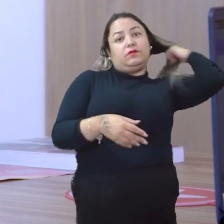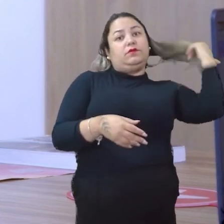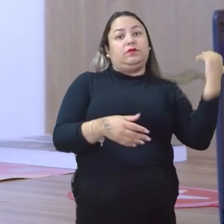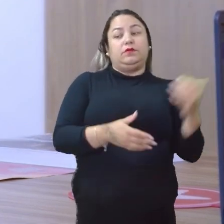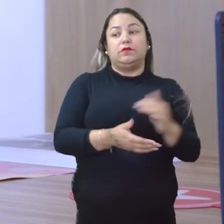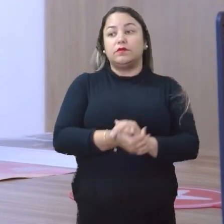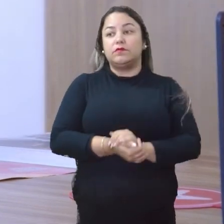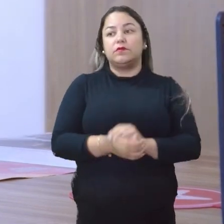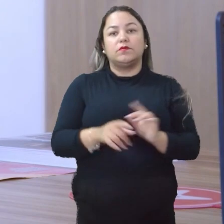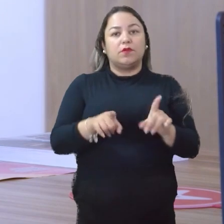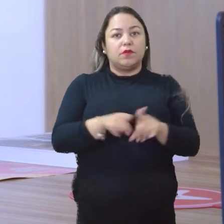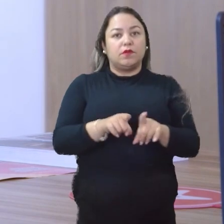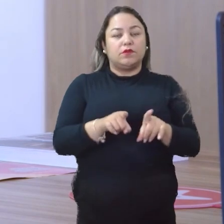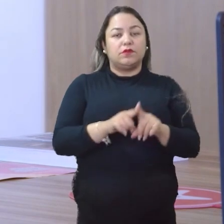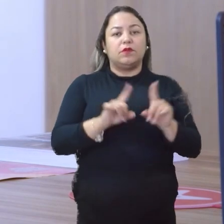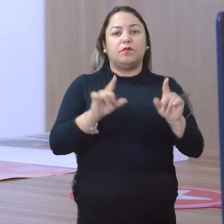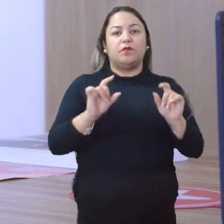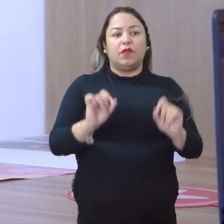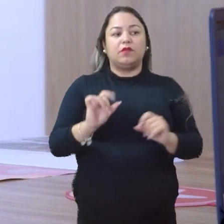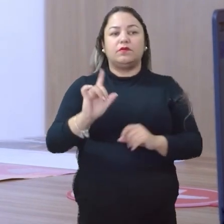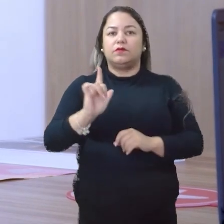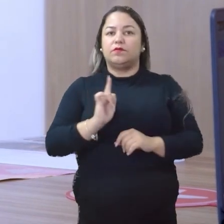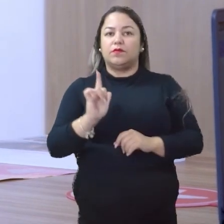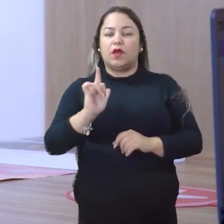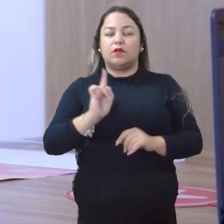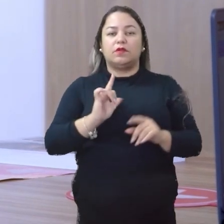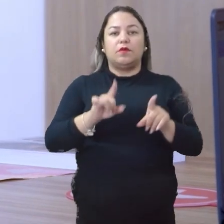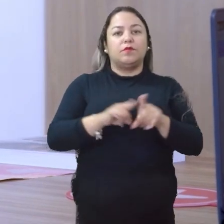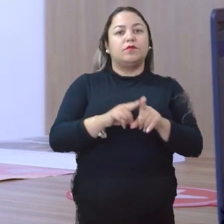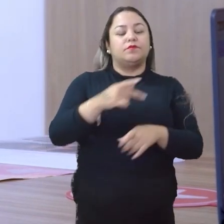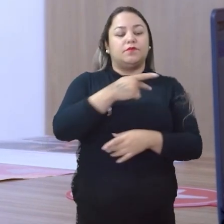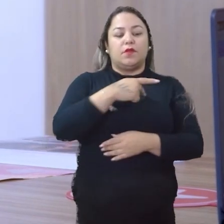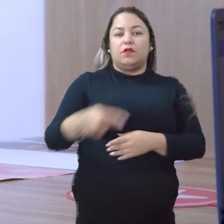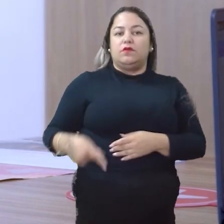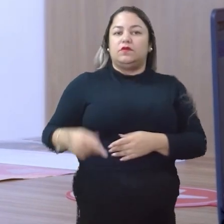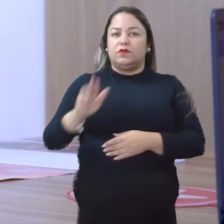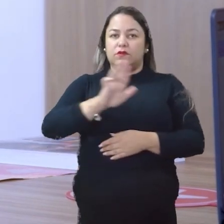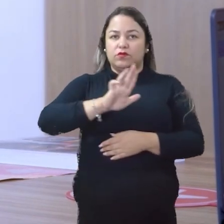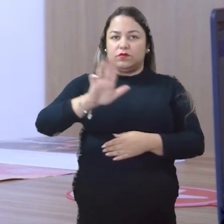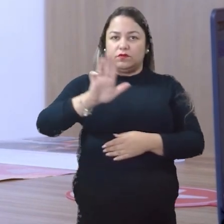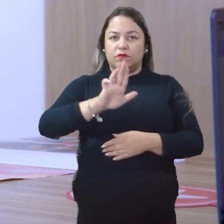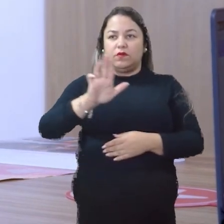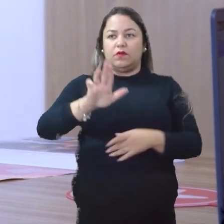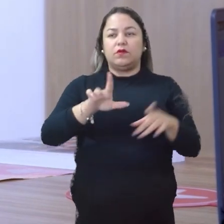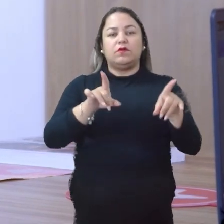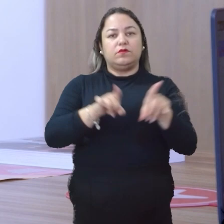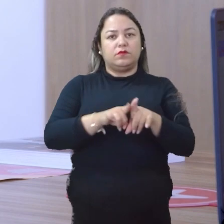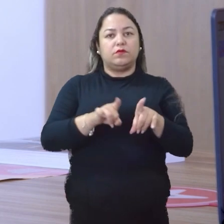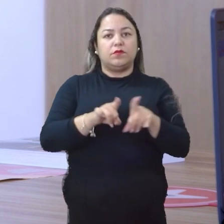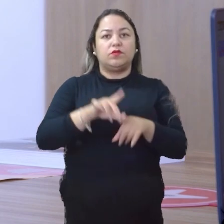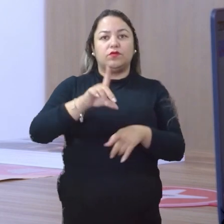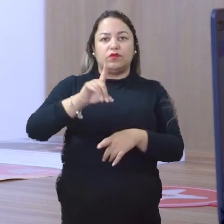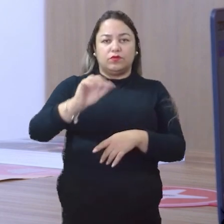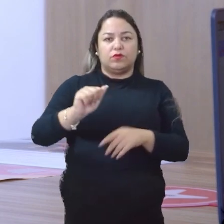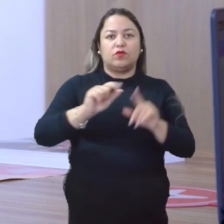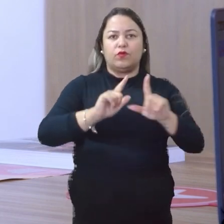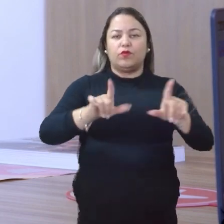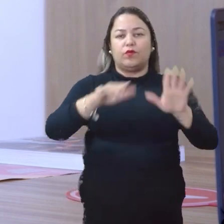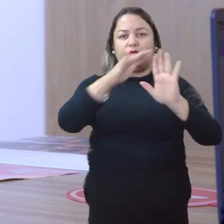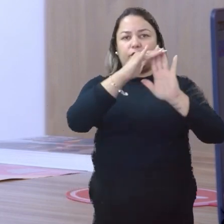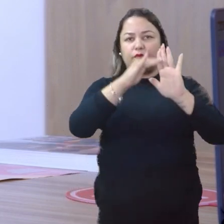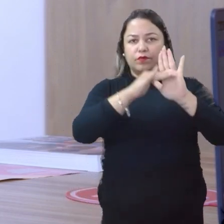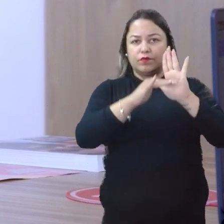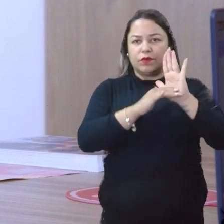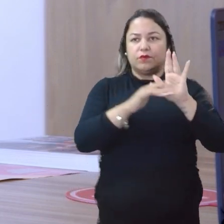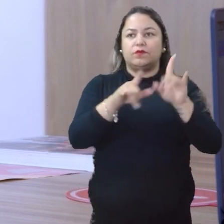implementado efetivamente, instituído efetivamente, e sob o comando aí do nosso presidente Lula, que de forma expressa no dia do lançamento